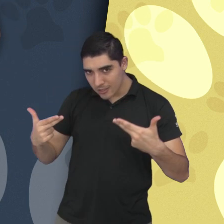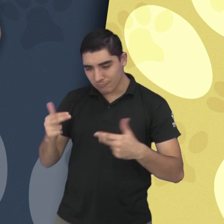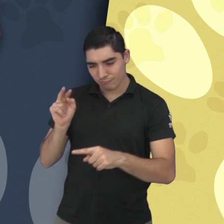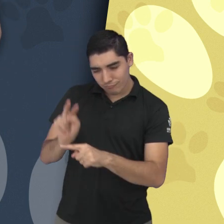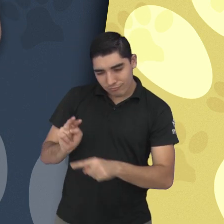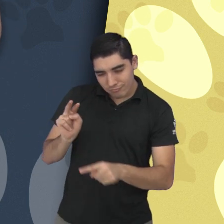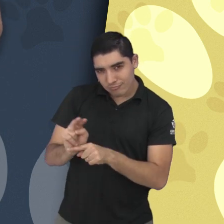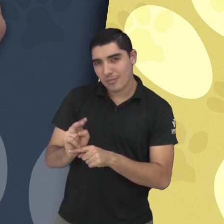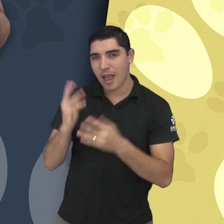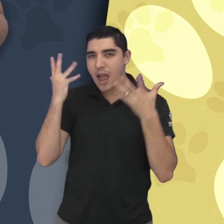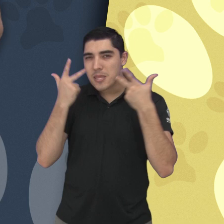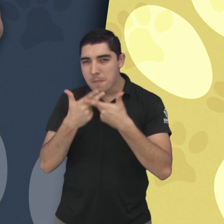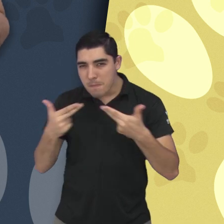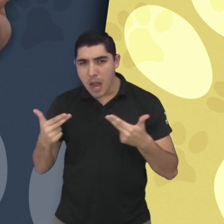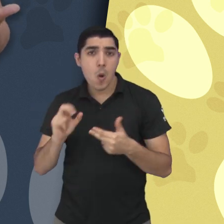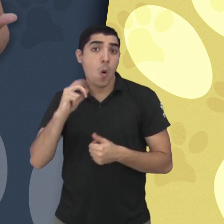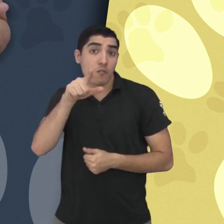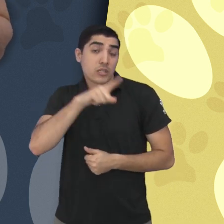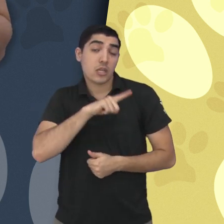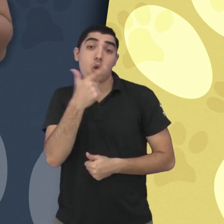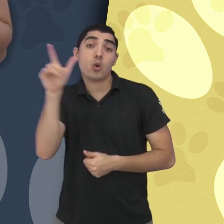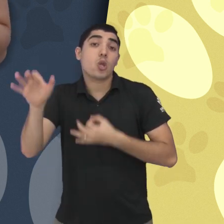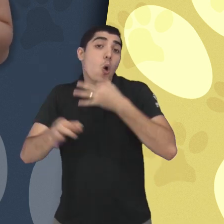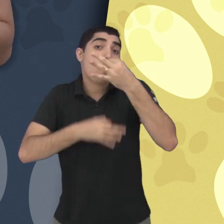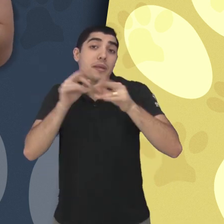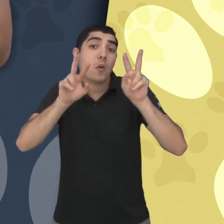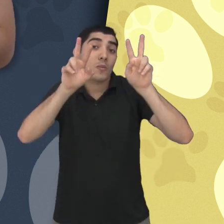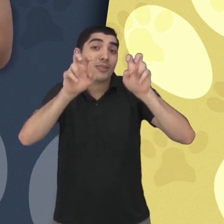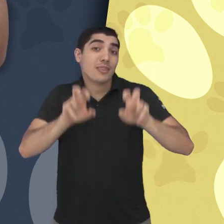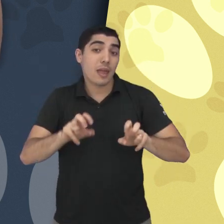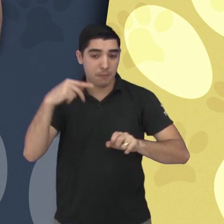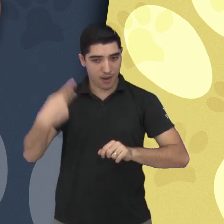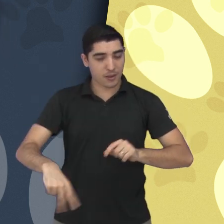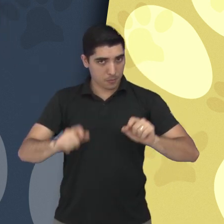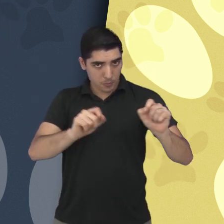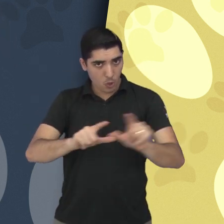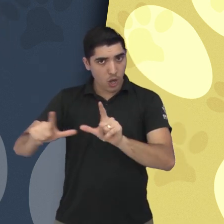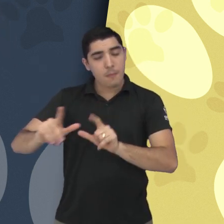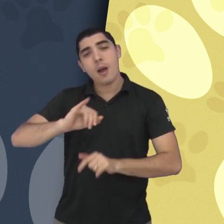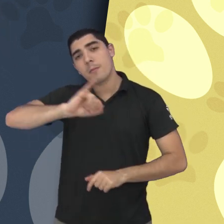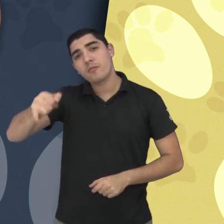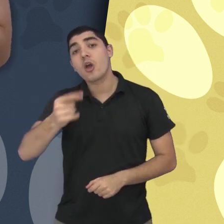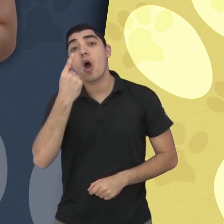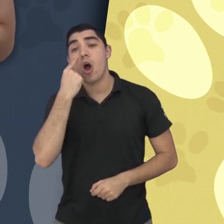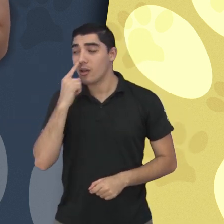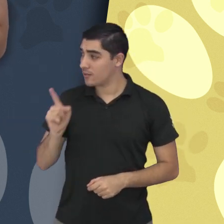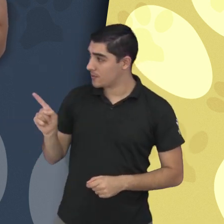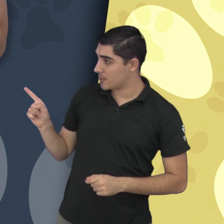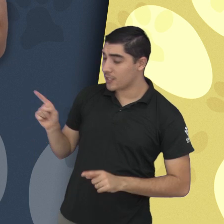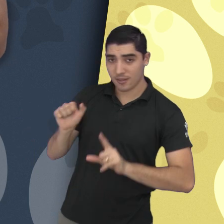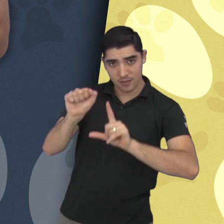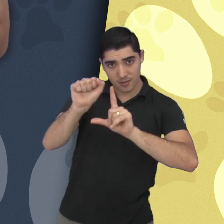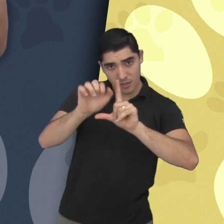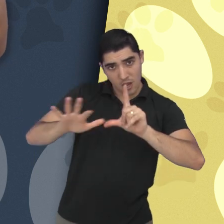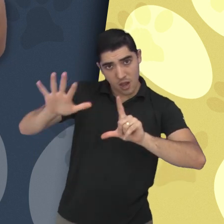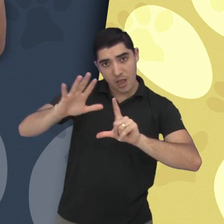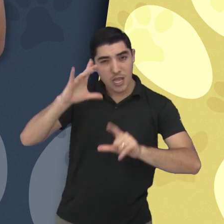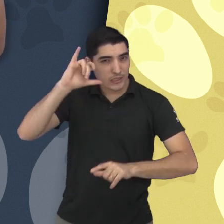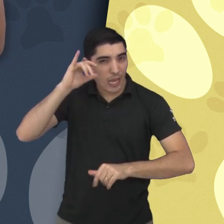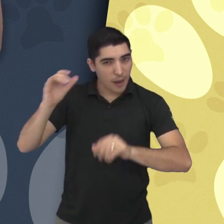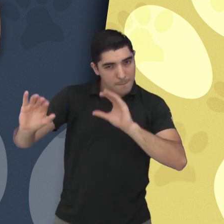ou então tem alguma outra questão, uma sugestão de tema pra gente trazer aqui pro nosso programa, faz o seguinte: acessa o nosso perfil no Instagram